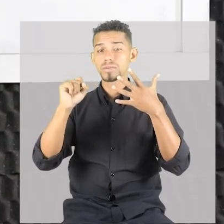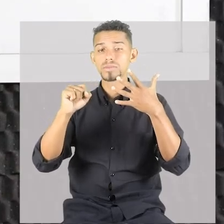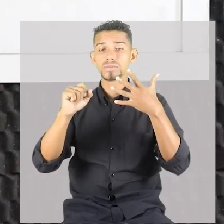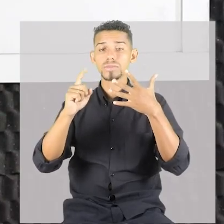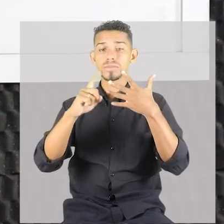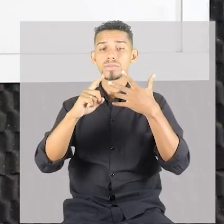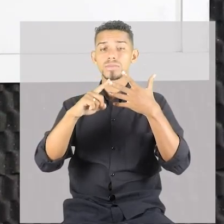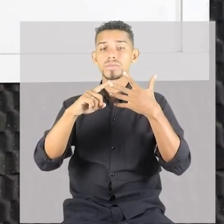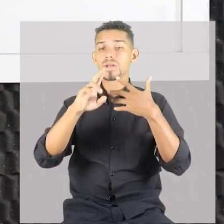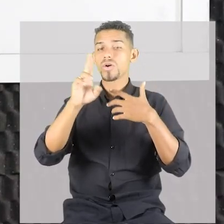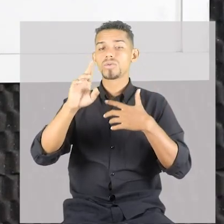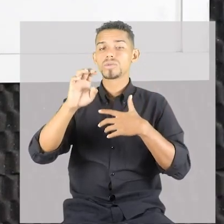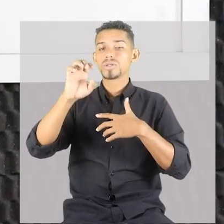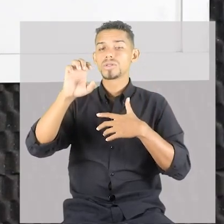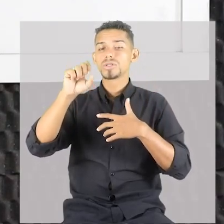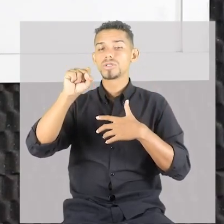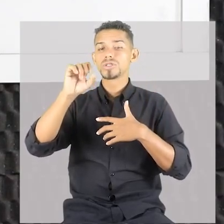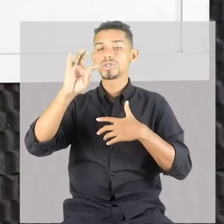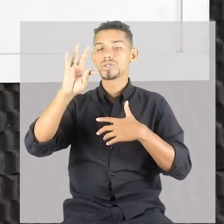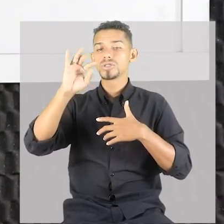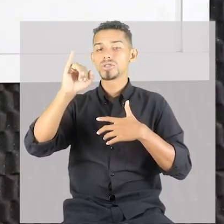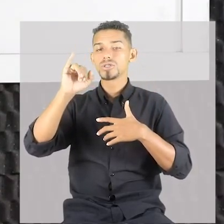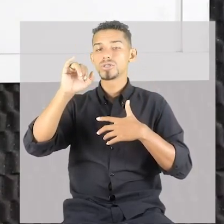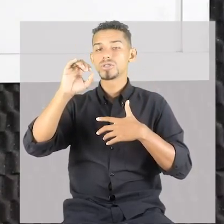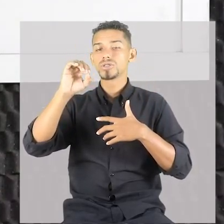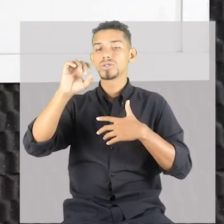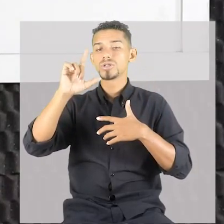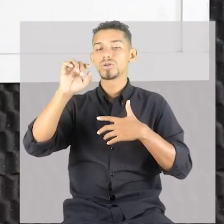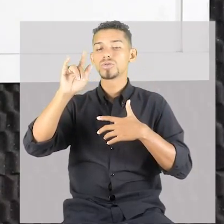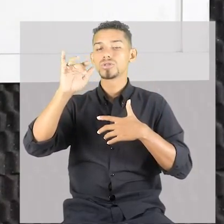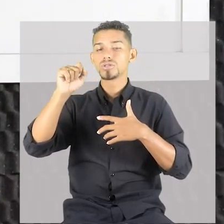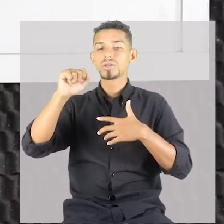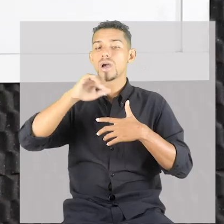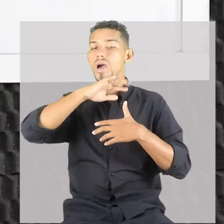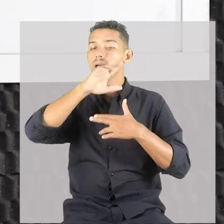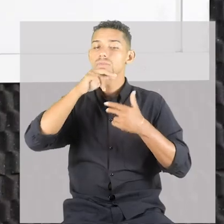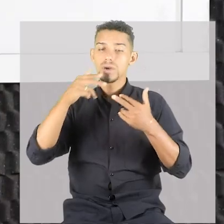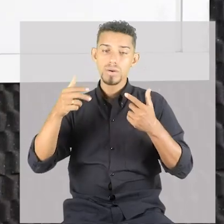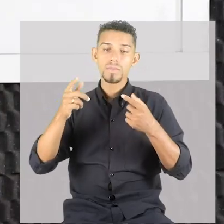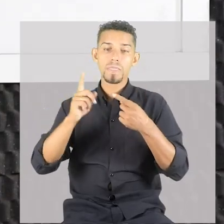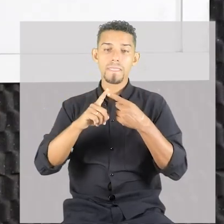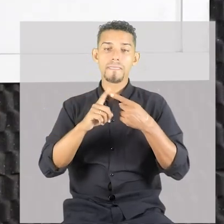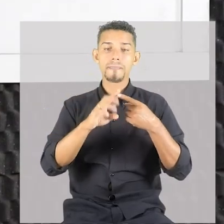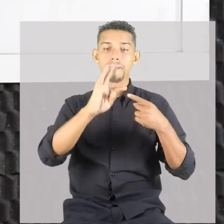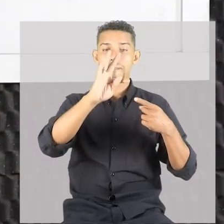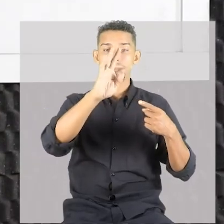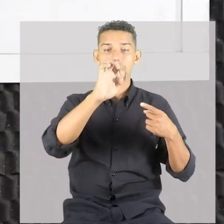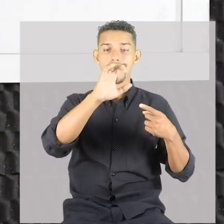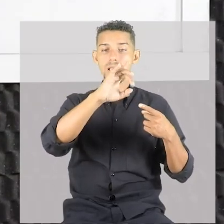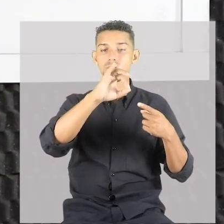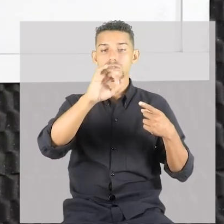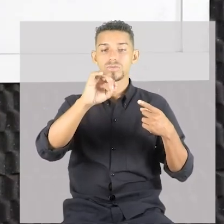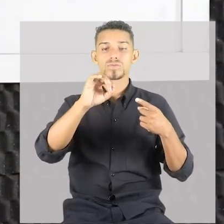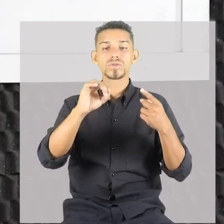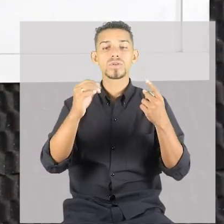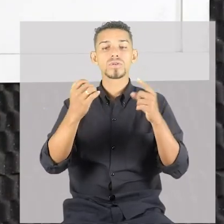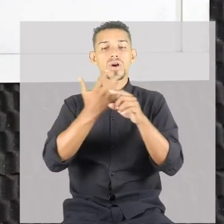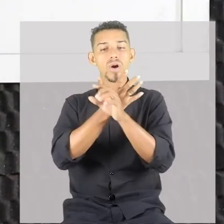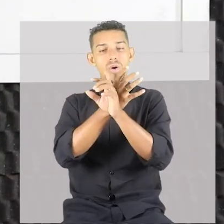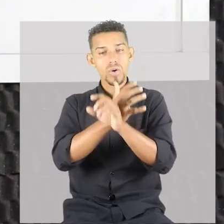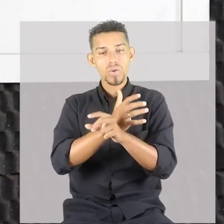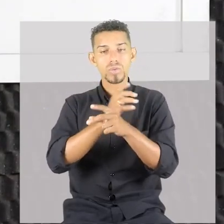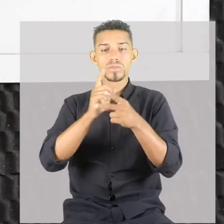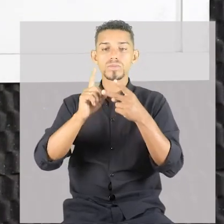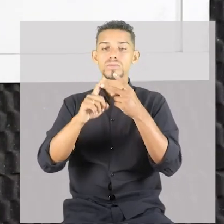histologia animal, que é aquele conteúdo que você estuda tecido cartilaginoso, tecido ósseo,